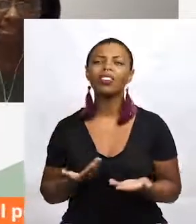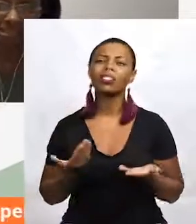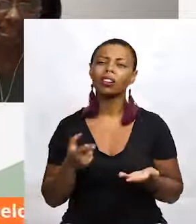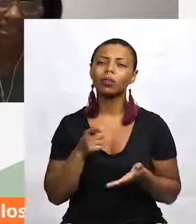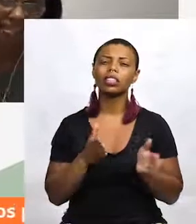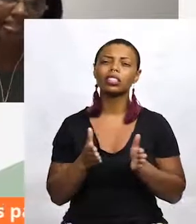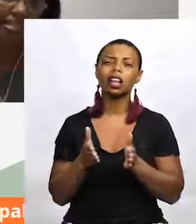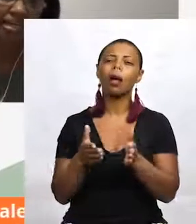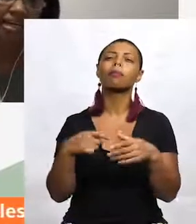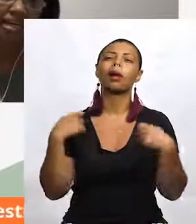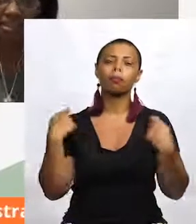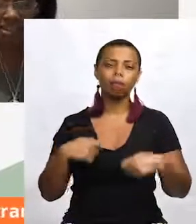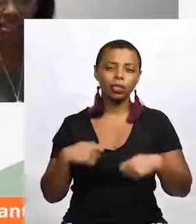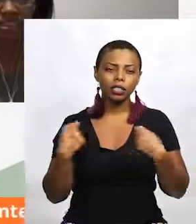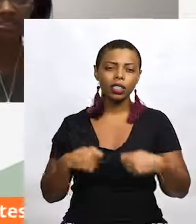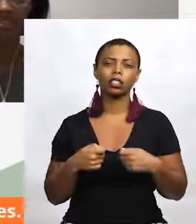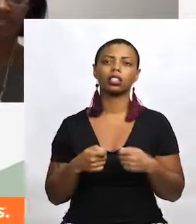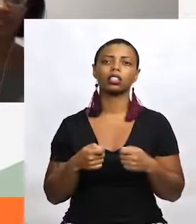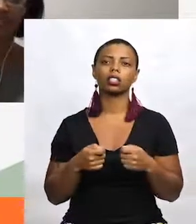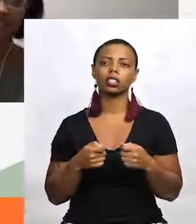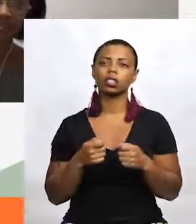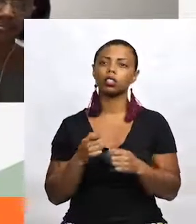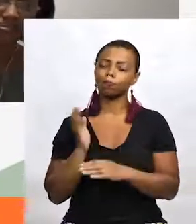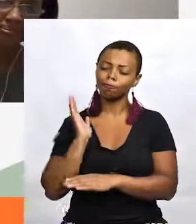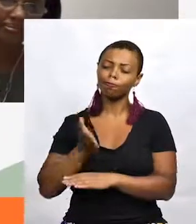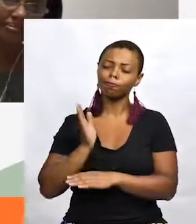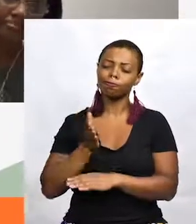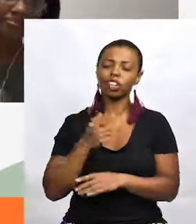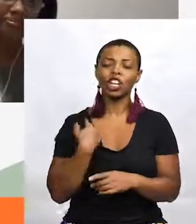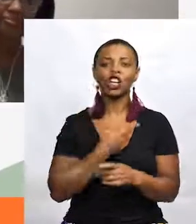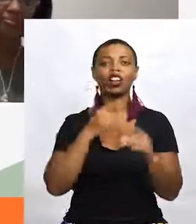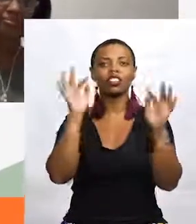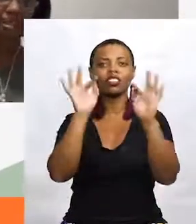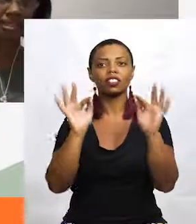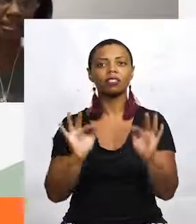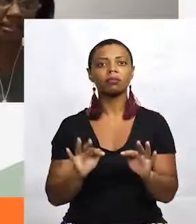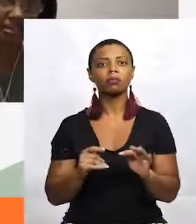a gente tem que trilhar e a gente está trilhando.